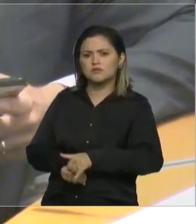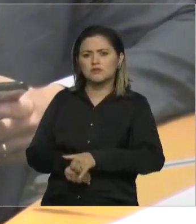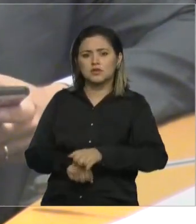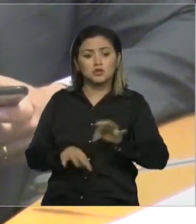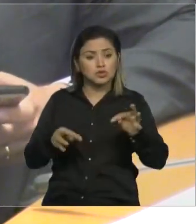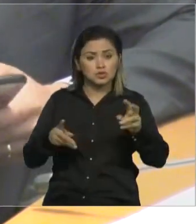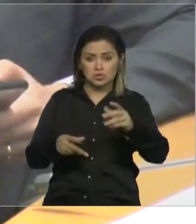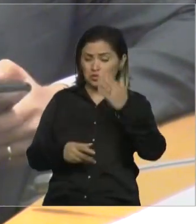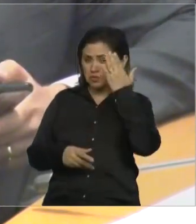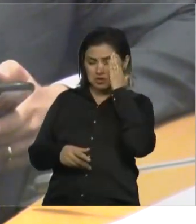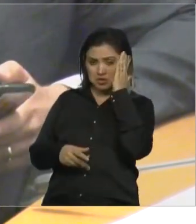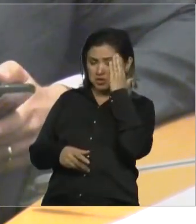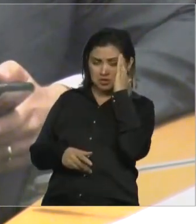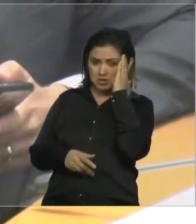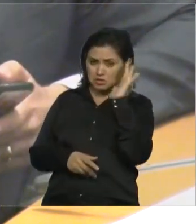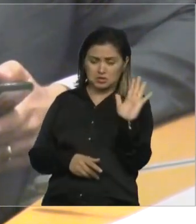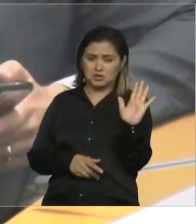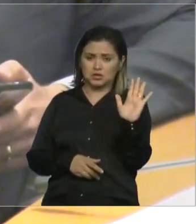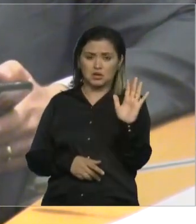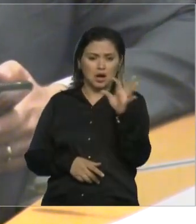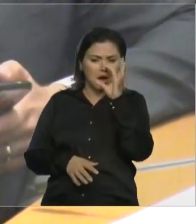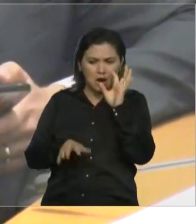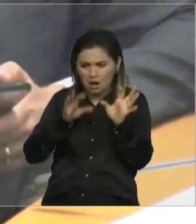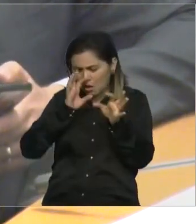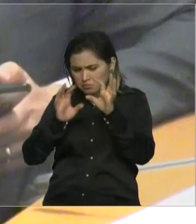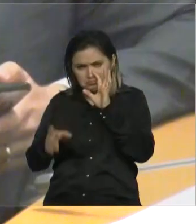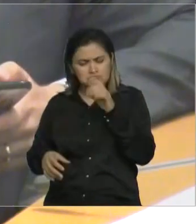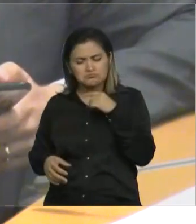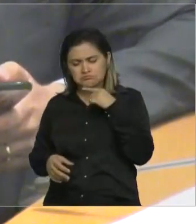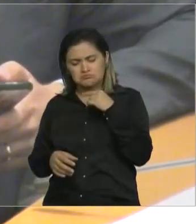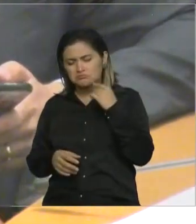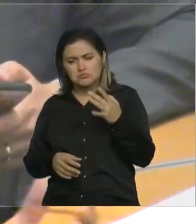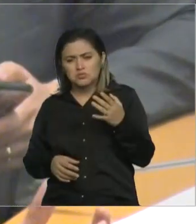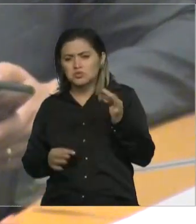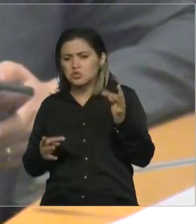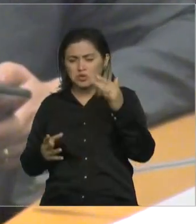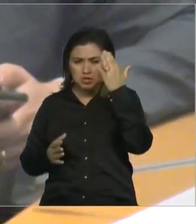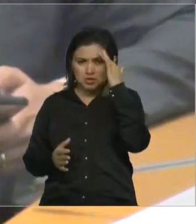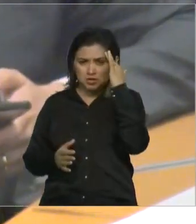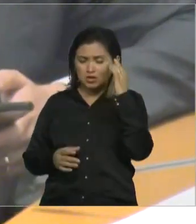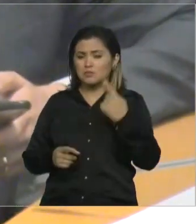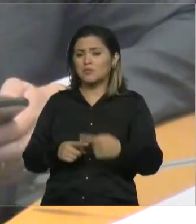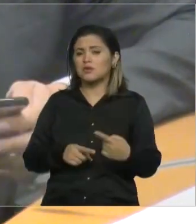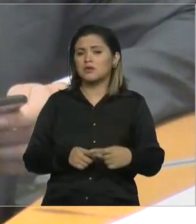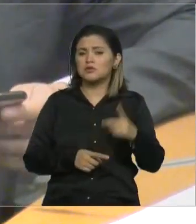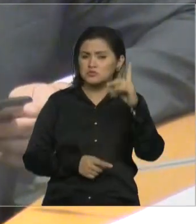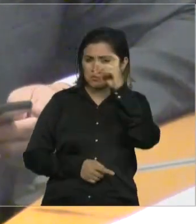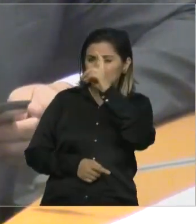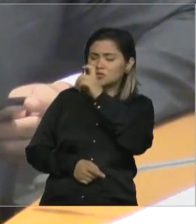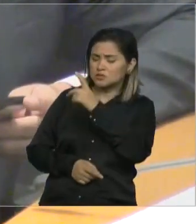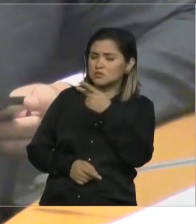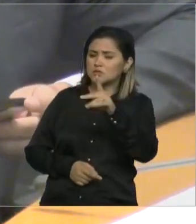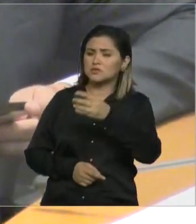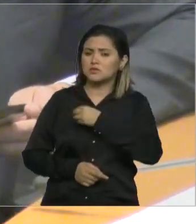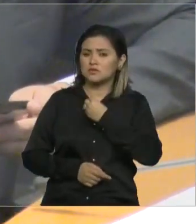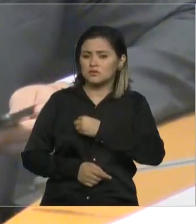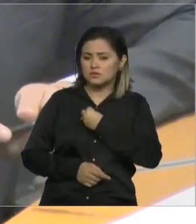compreenderia. Ninguém lhe criticaria por nada. Devido às dificuldades que a senhora enfrenta.